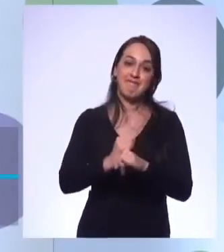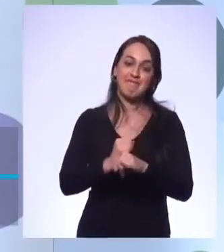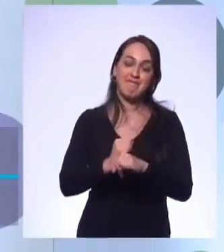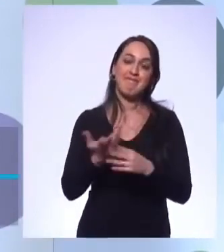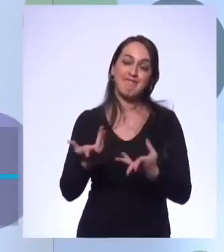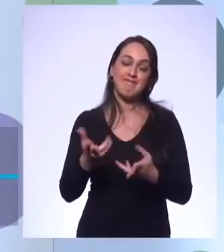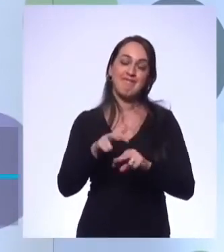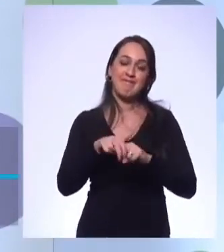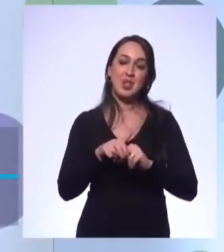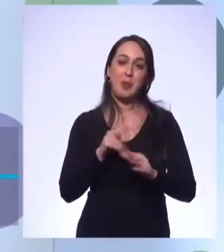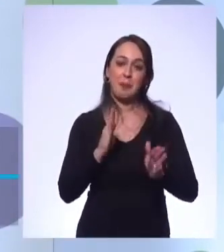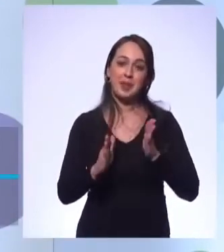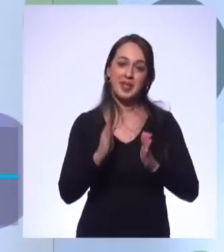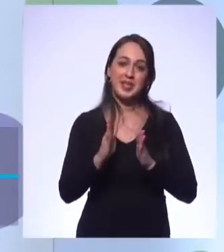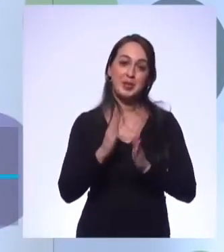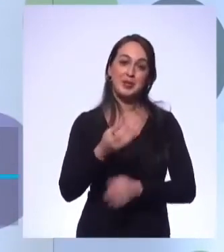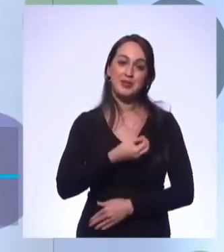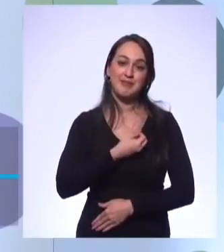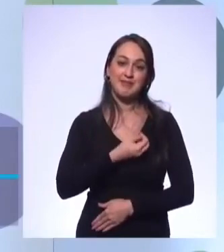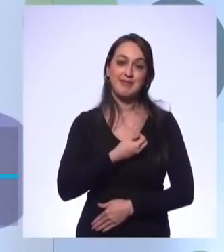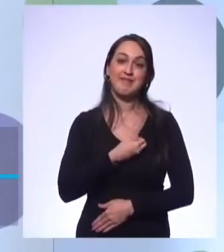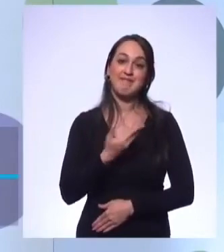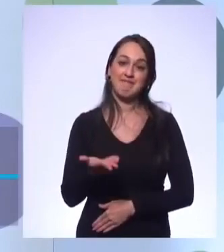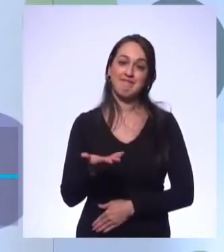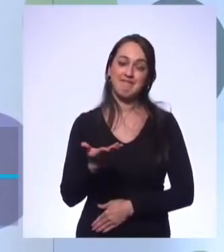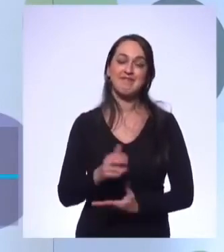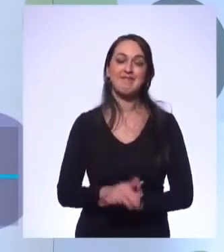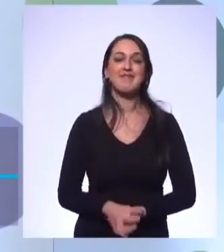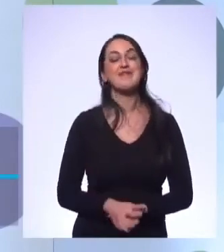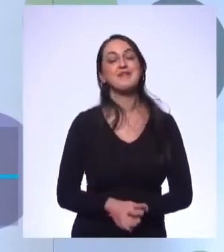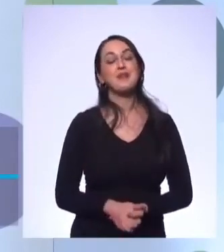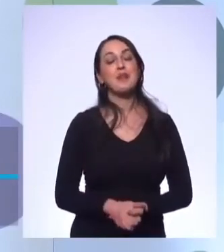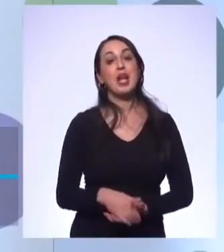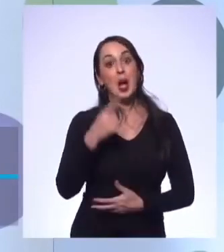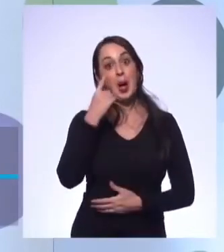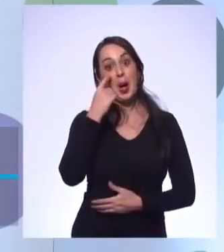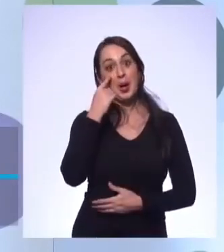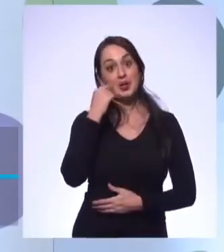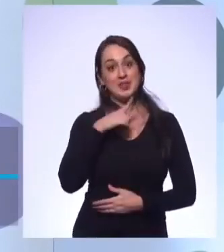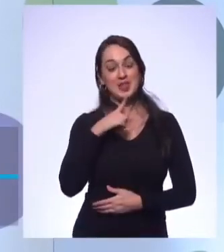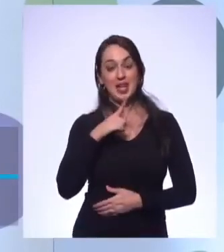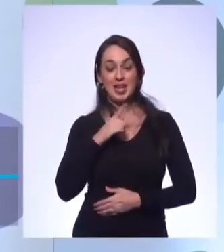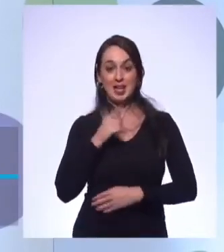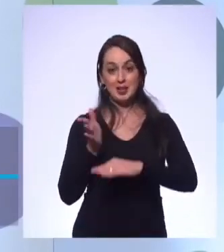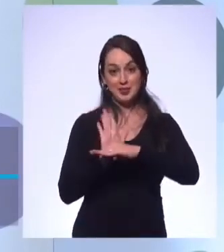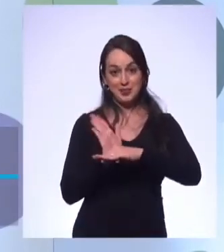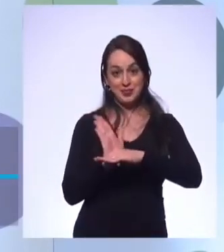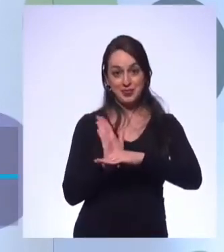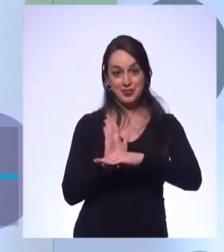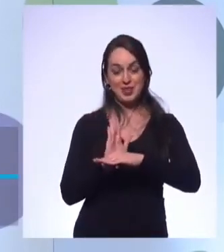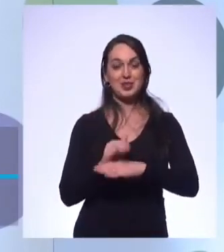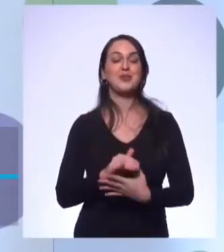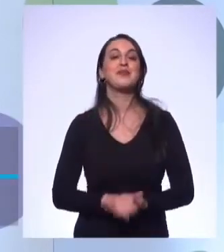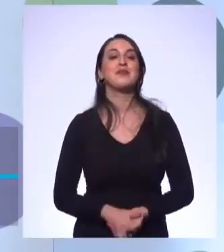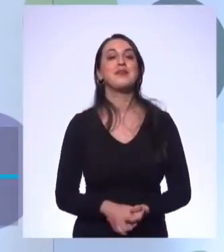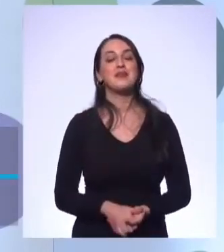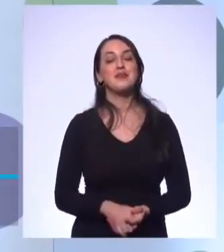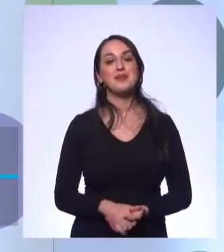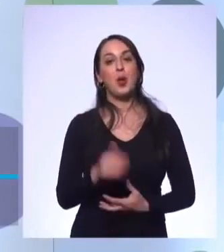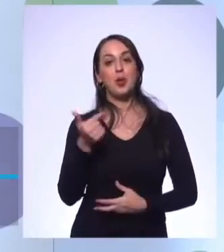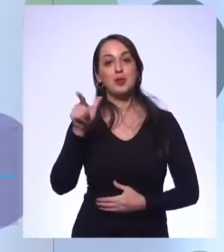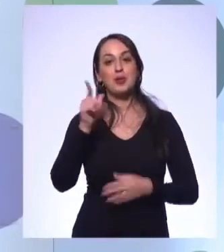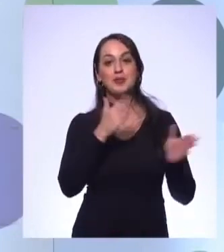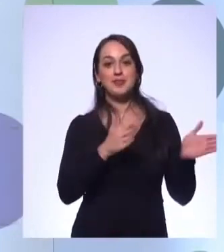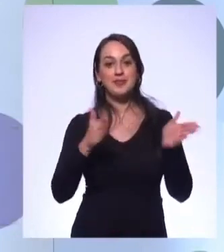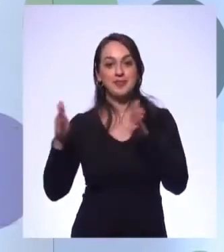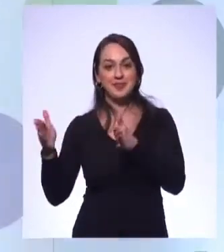Acontece, né, Acontece, gente? acontece. Bora para a nossa próxima, que a gente tem um videozinho para vocês verem. Próximo slide, Mauro, por favor,